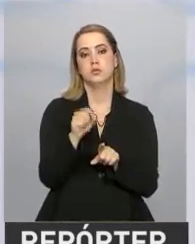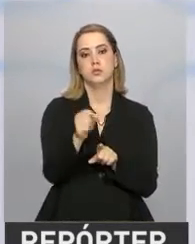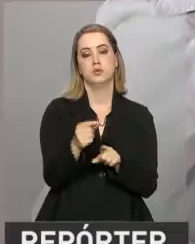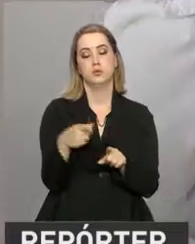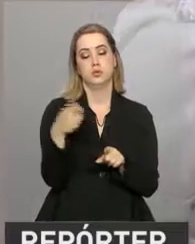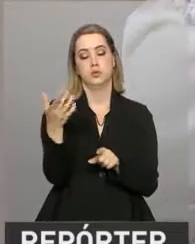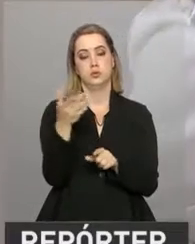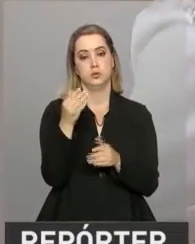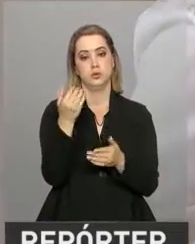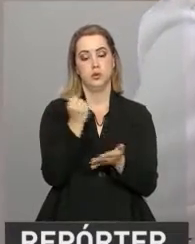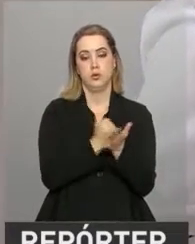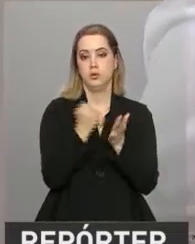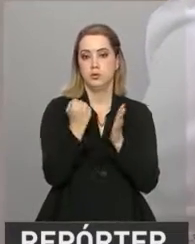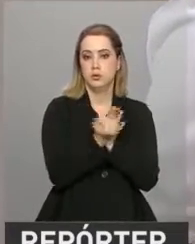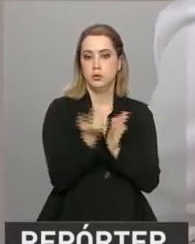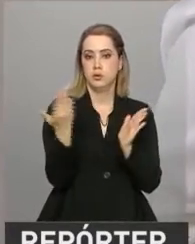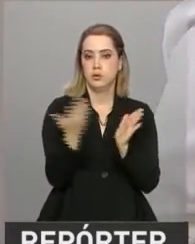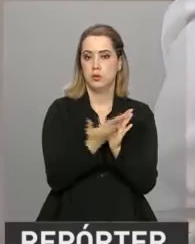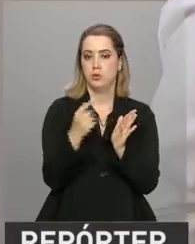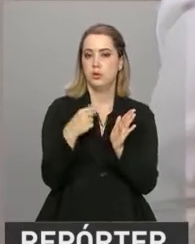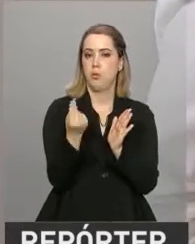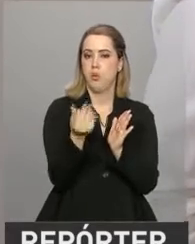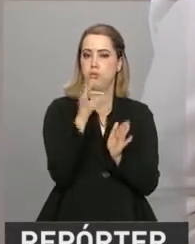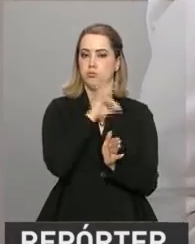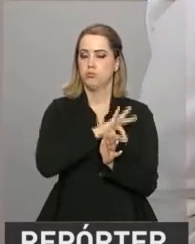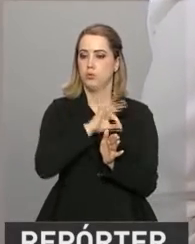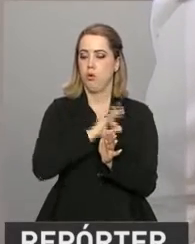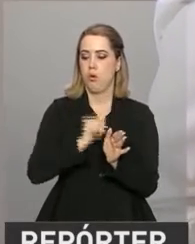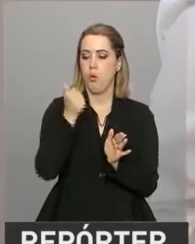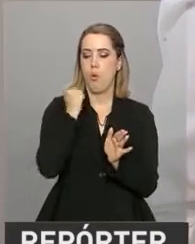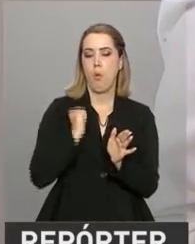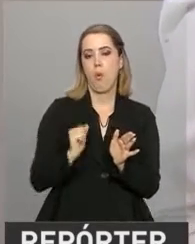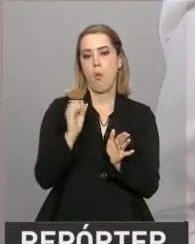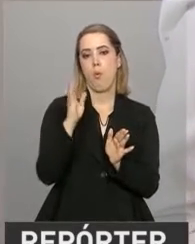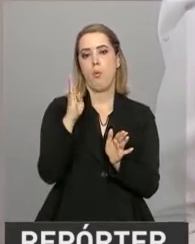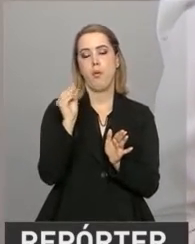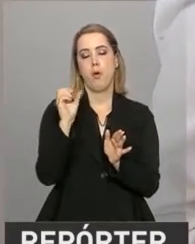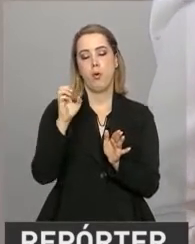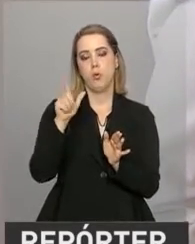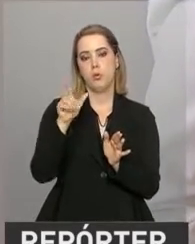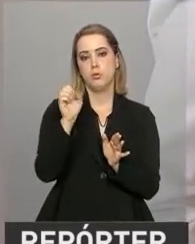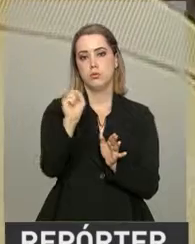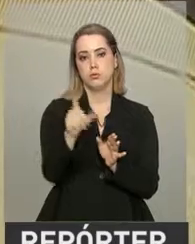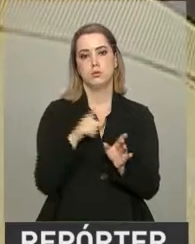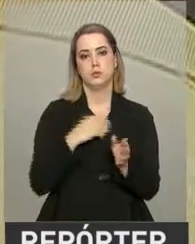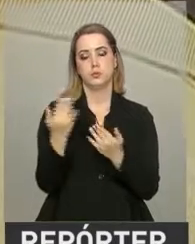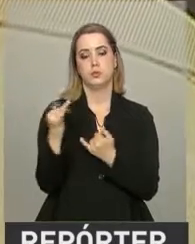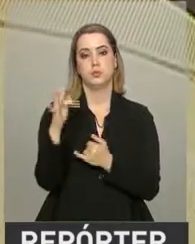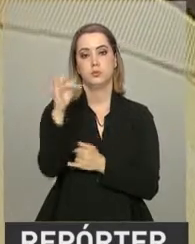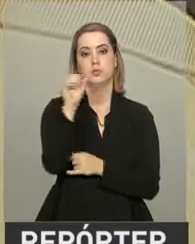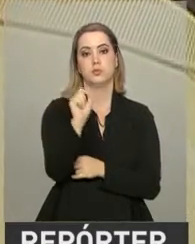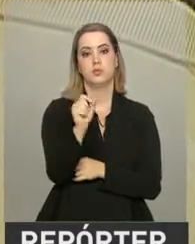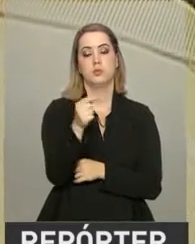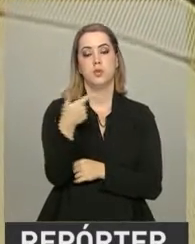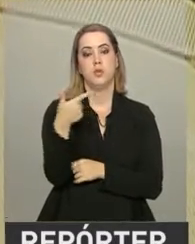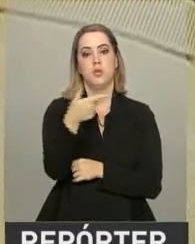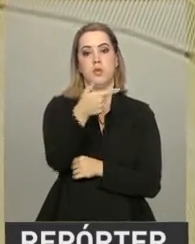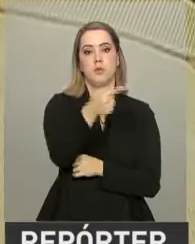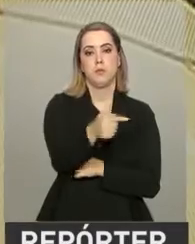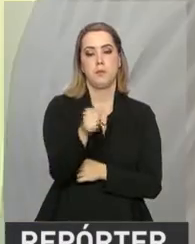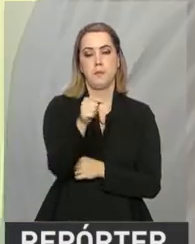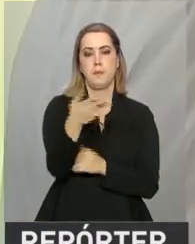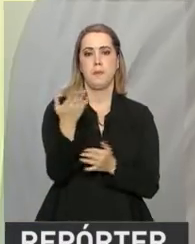anunciou ainda que a bolsa do programa passará a ter reajustes anuais seguindo a inflação. Em 2017,